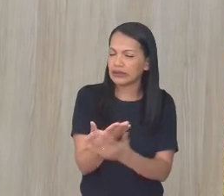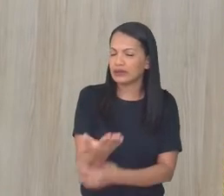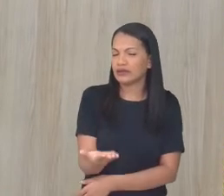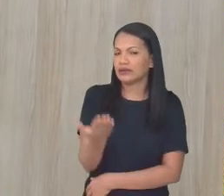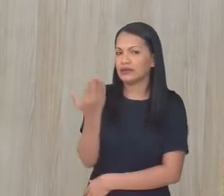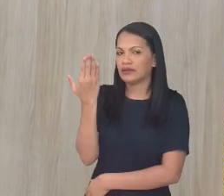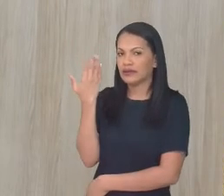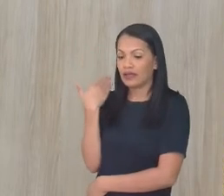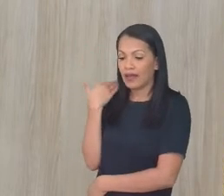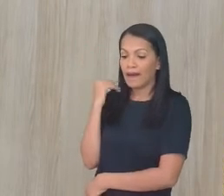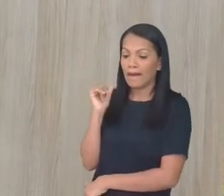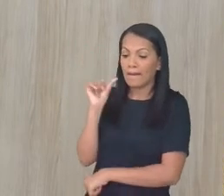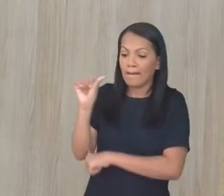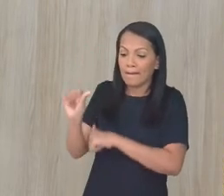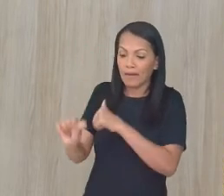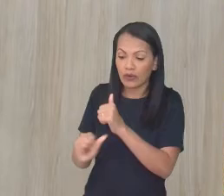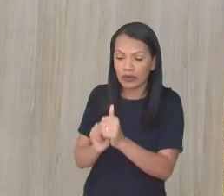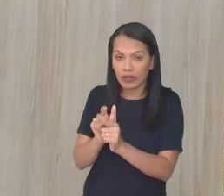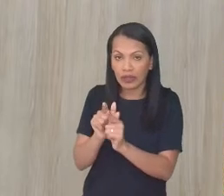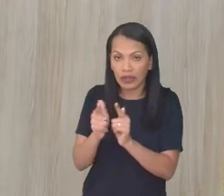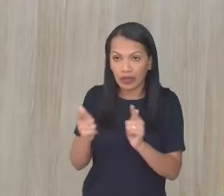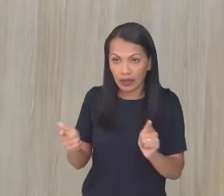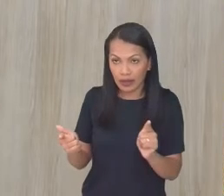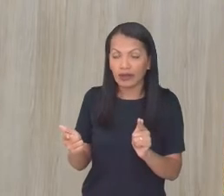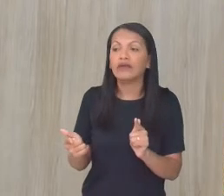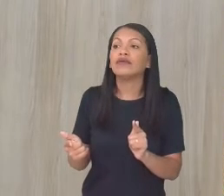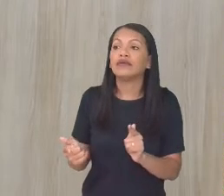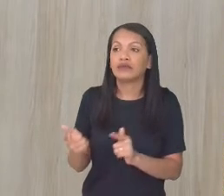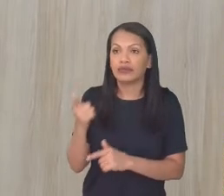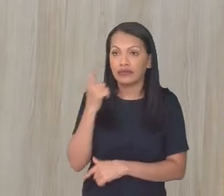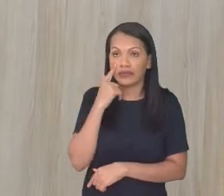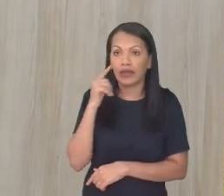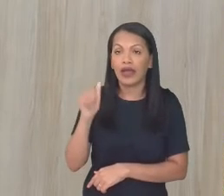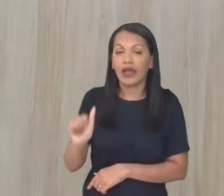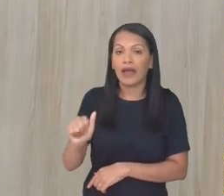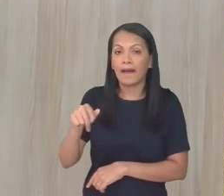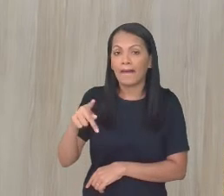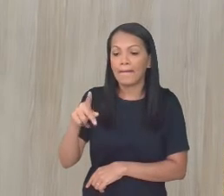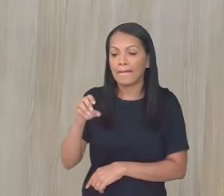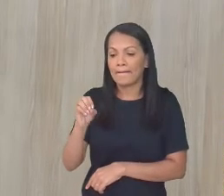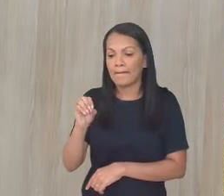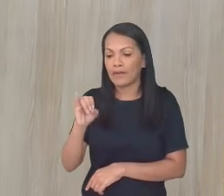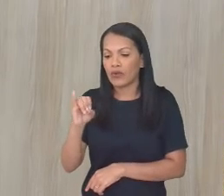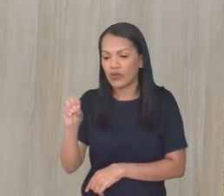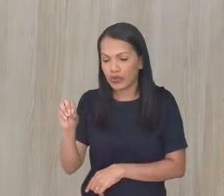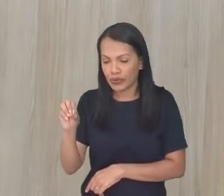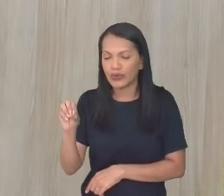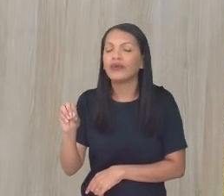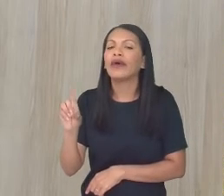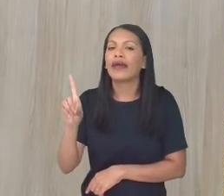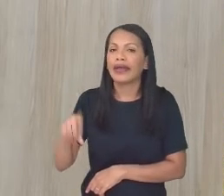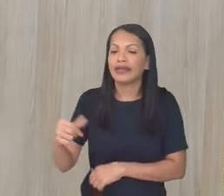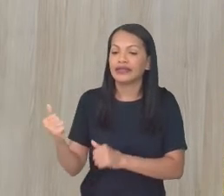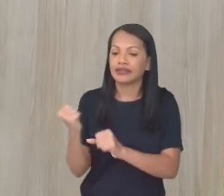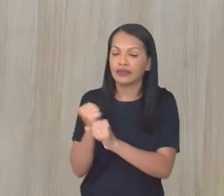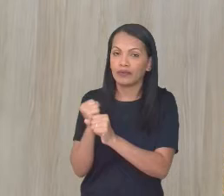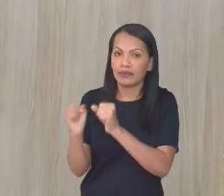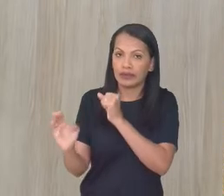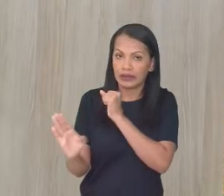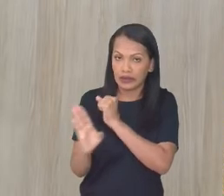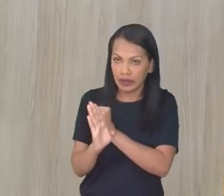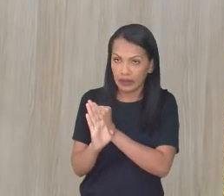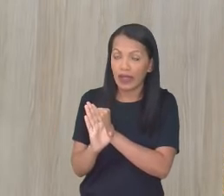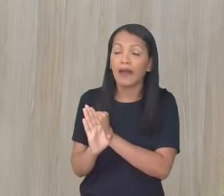muda de classe gramatical, não é? Isso. Apoio é substantivo, apoio, mesmo tendo